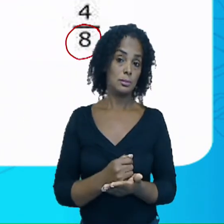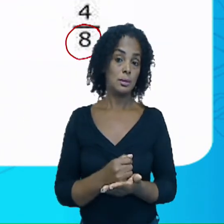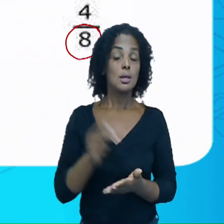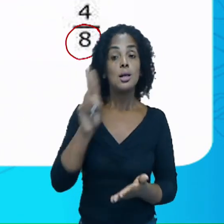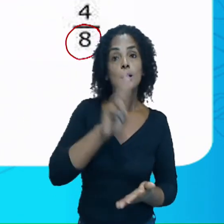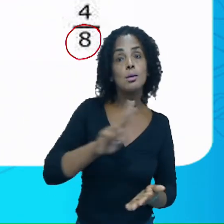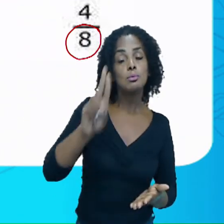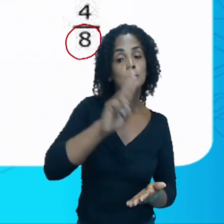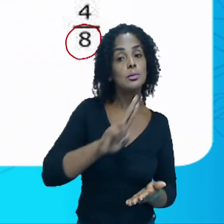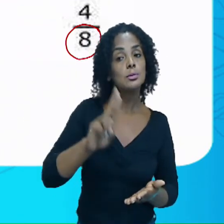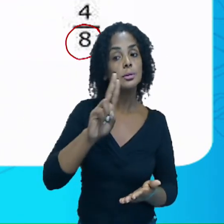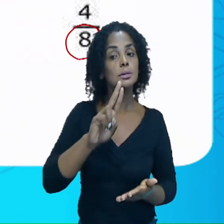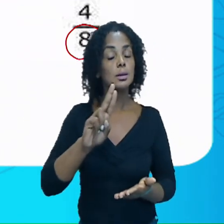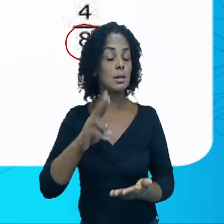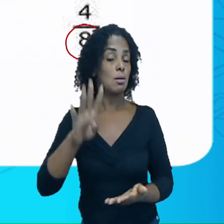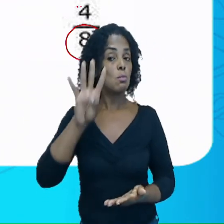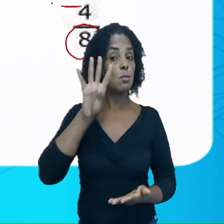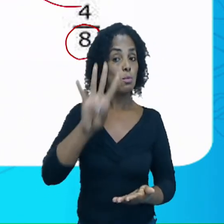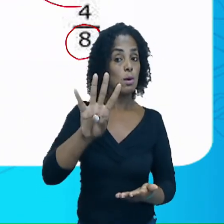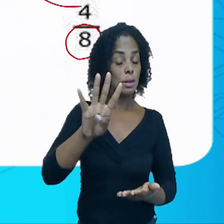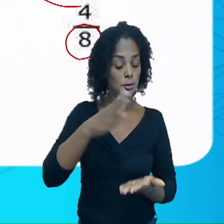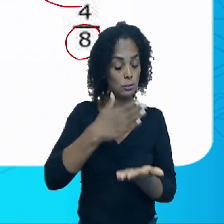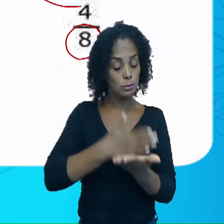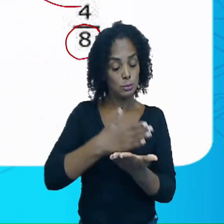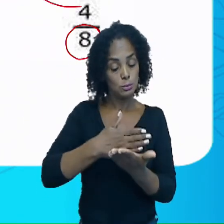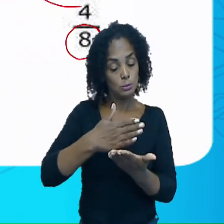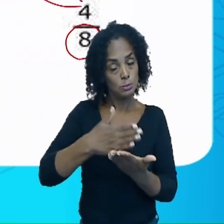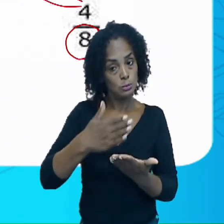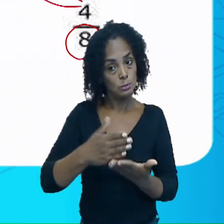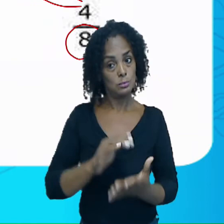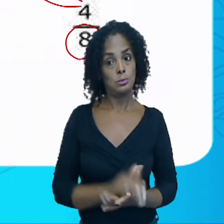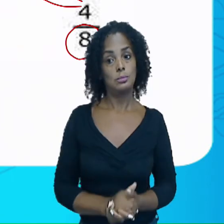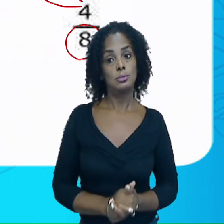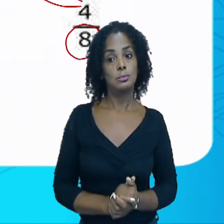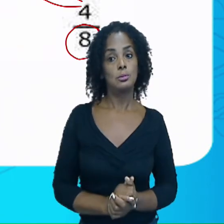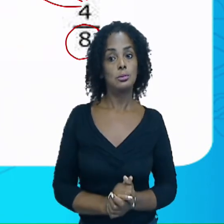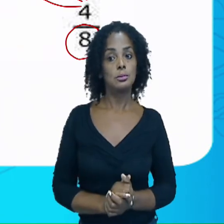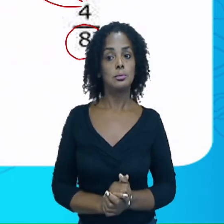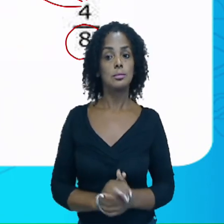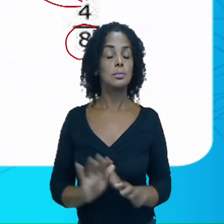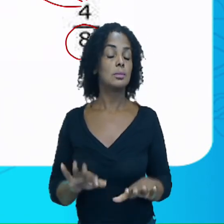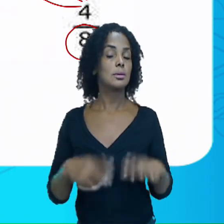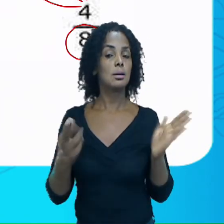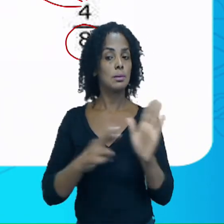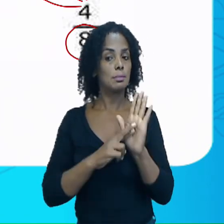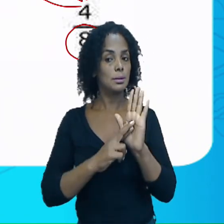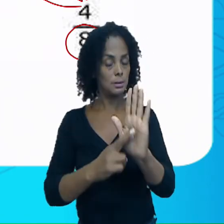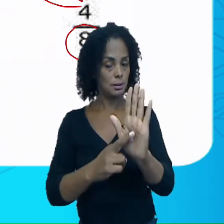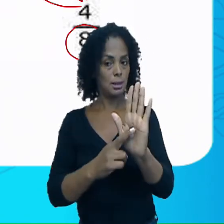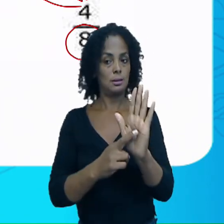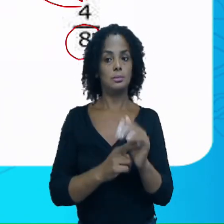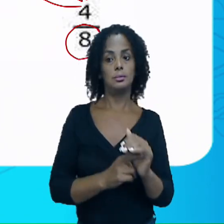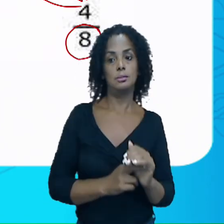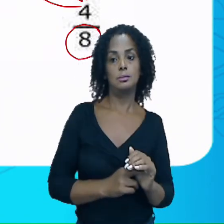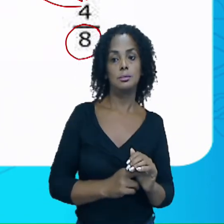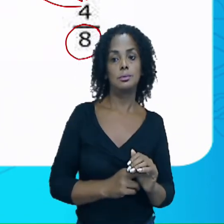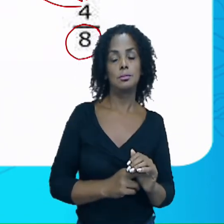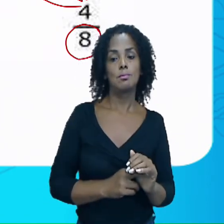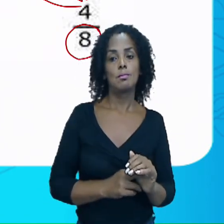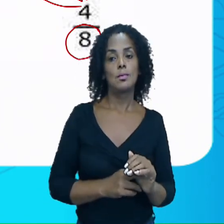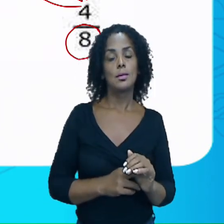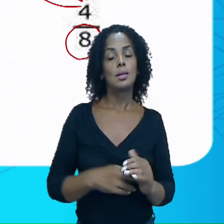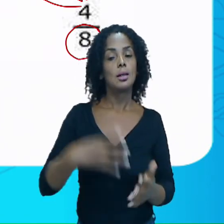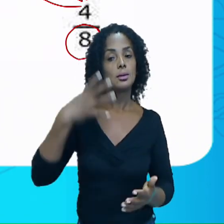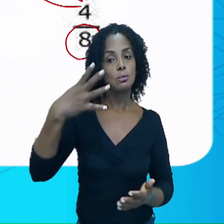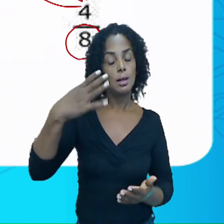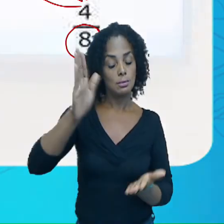ou colori apenas 4 partes. Então, representado aqui para vocês as